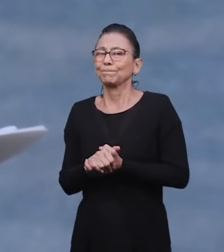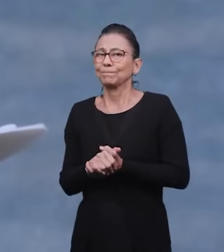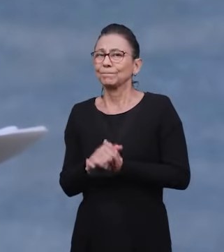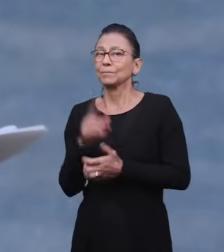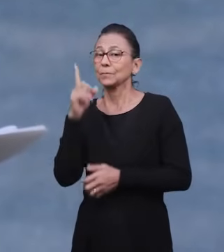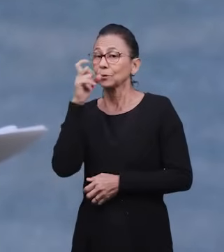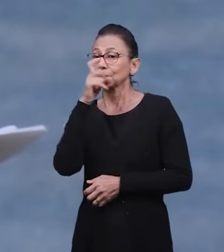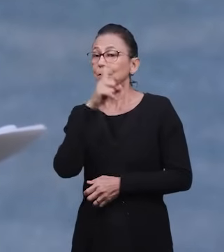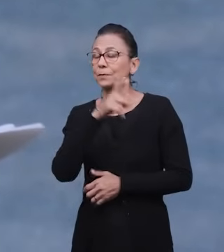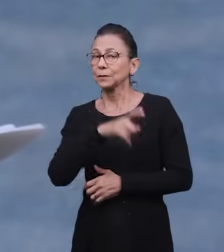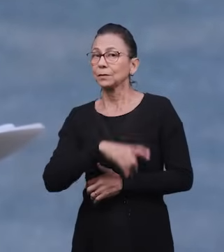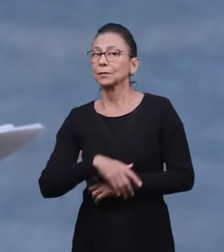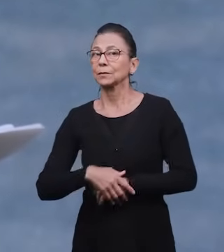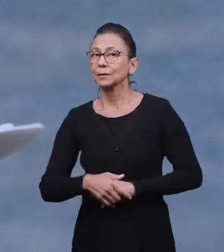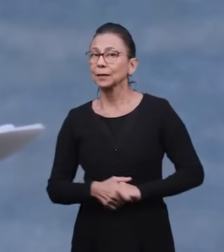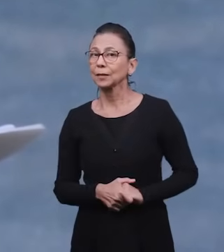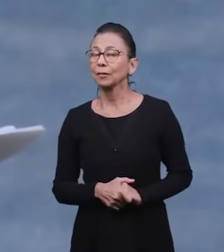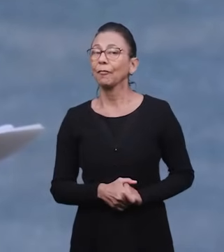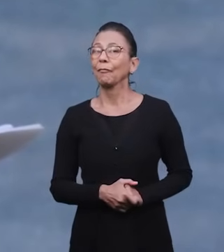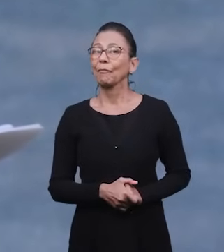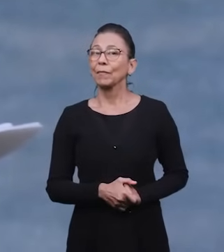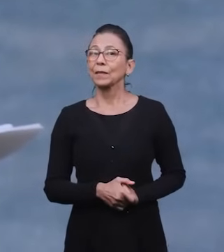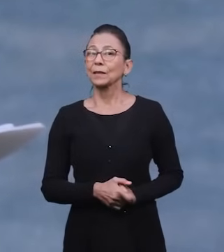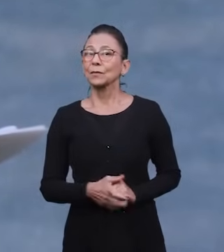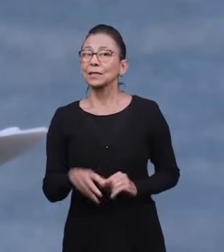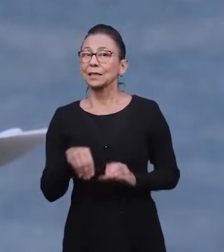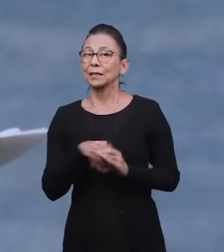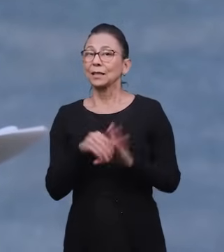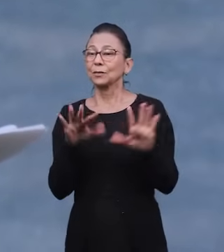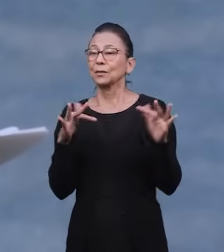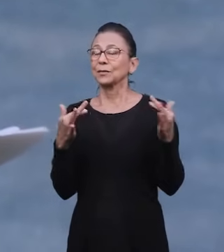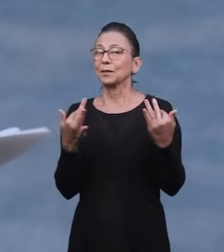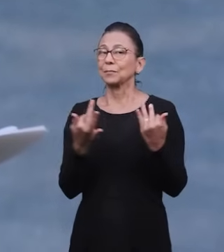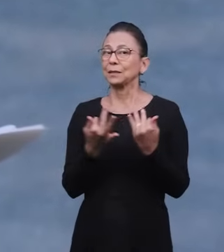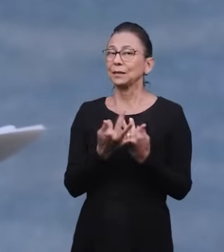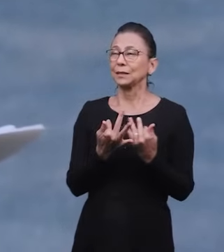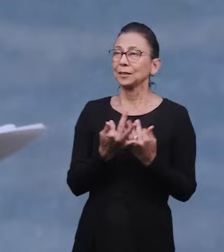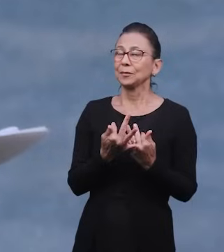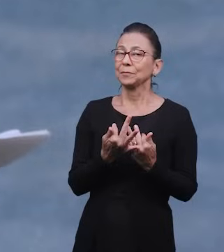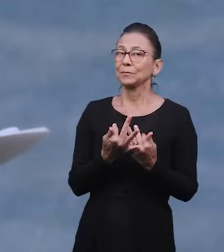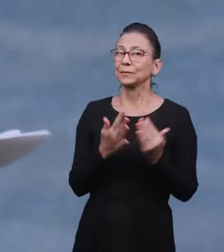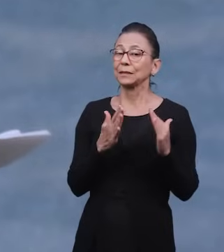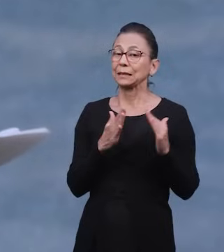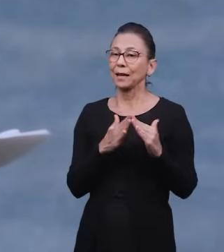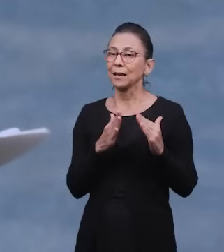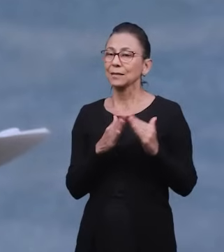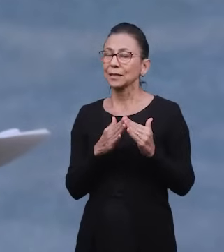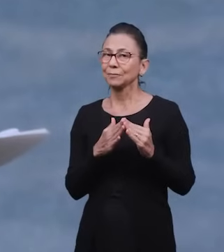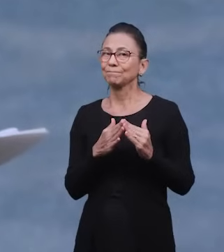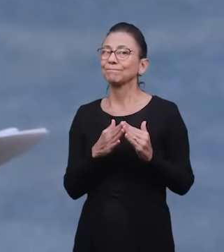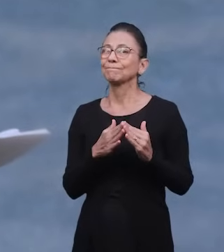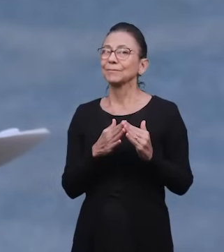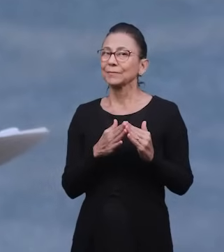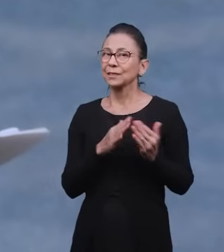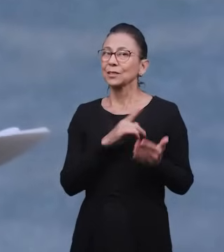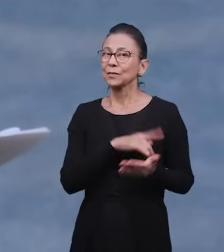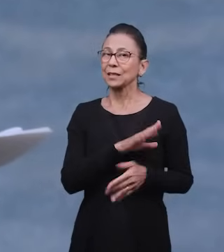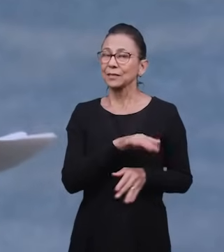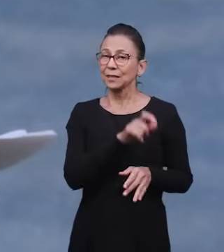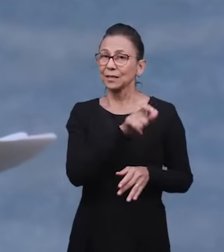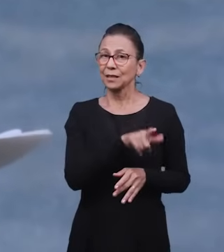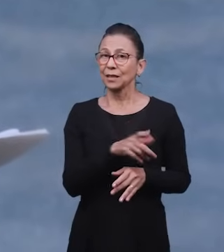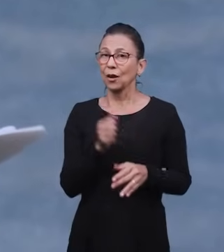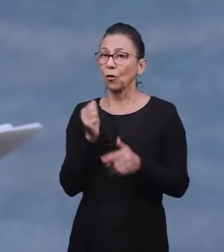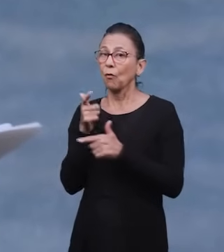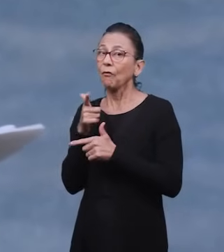É duro, hein? Duro que você vai ouvir palavras contra assim, você vai ver o que ele vai fazer, aquilo que vai